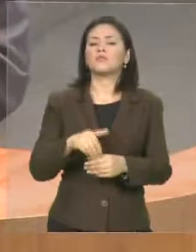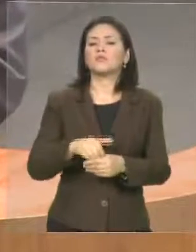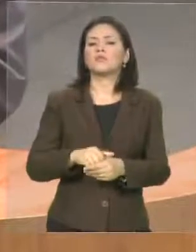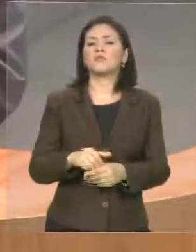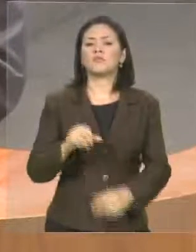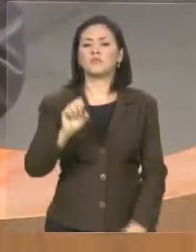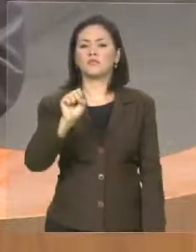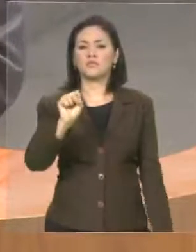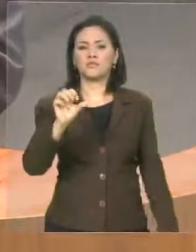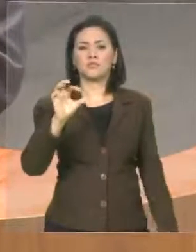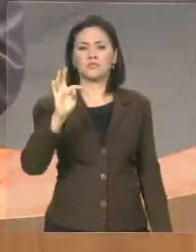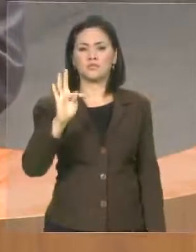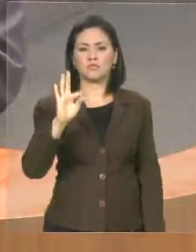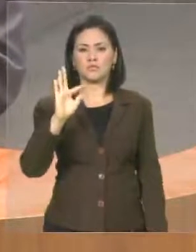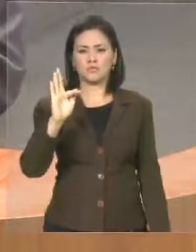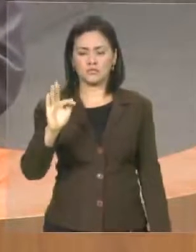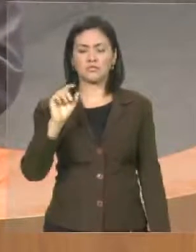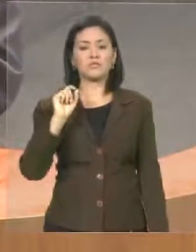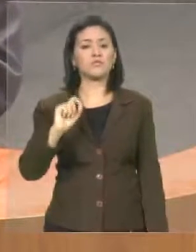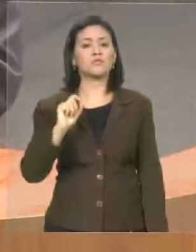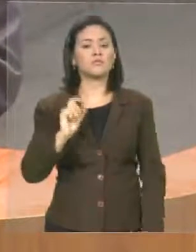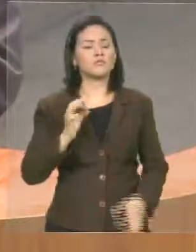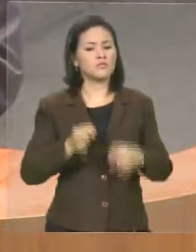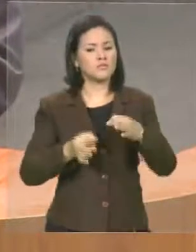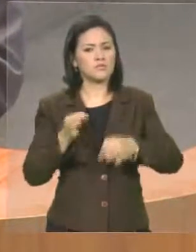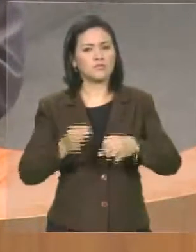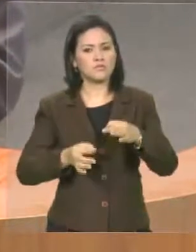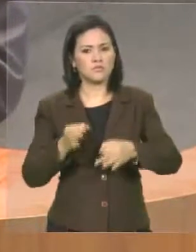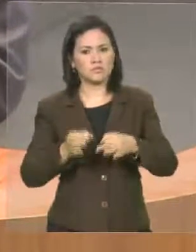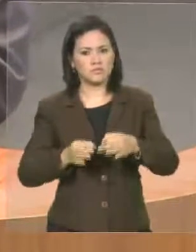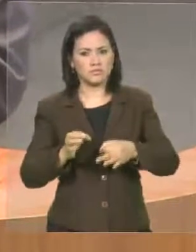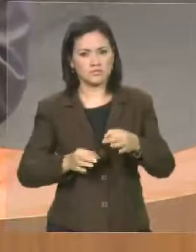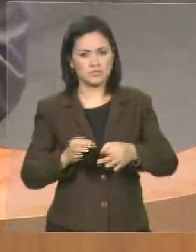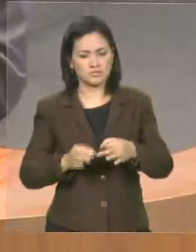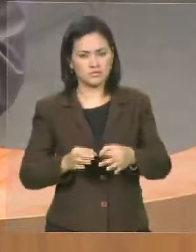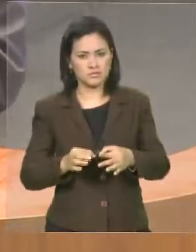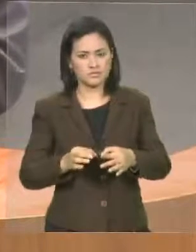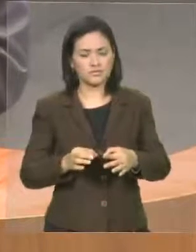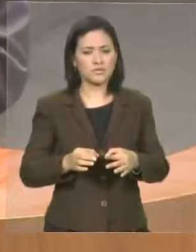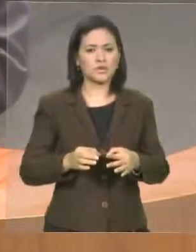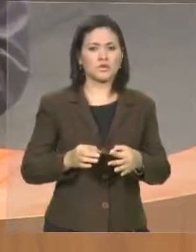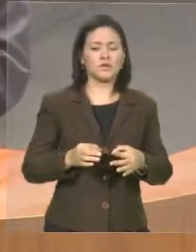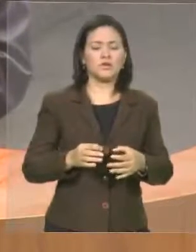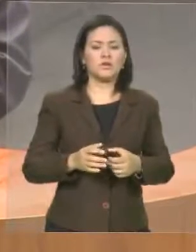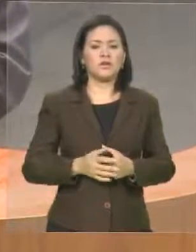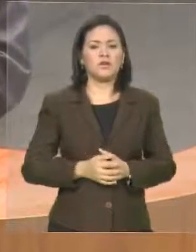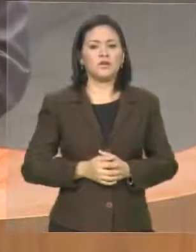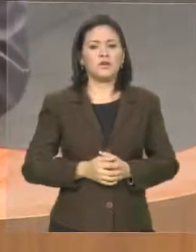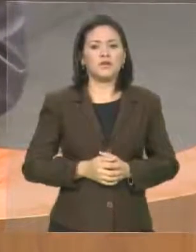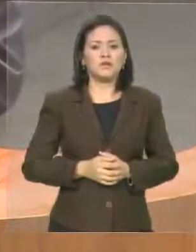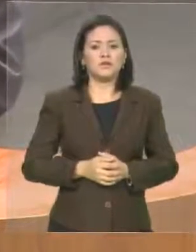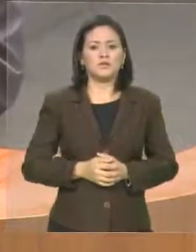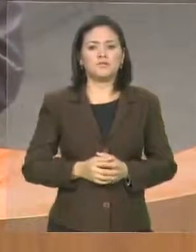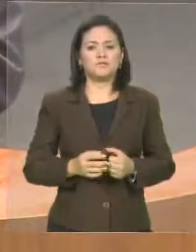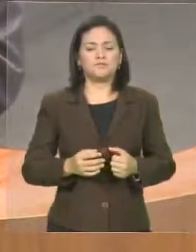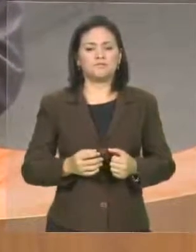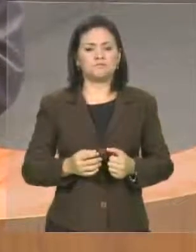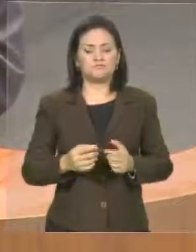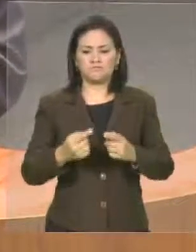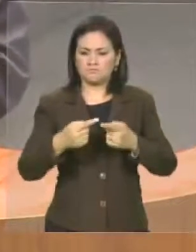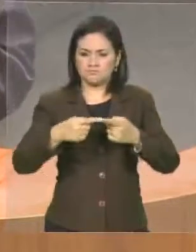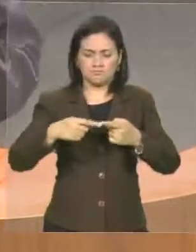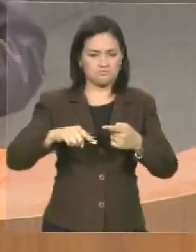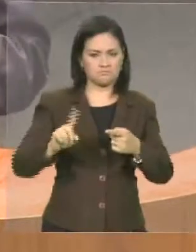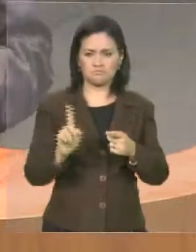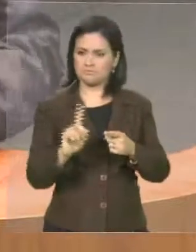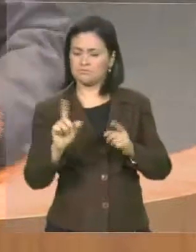julgou inconstitucional a lei que regulamentava a vaquejada no estado do Ceará,